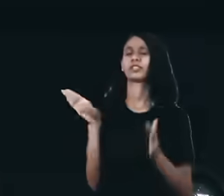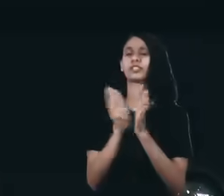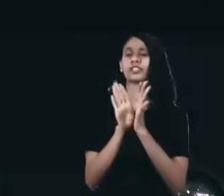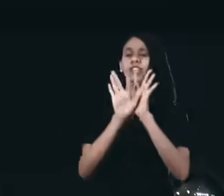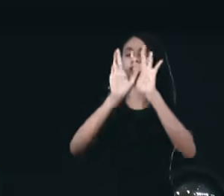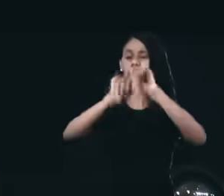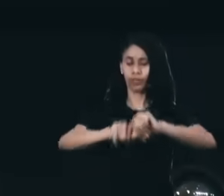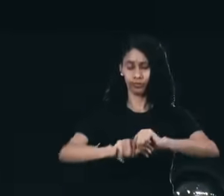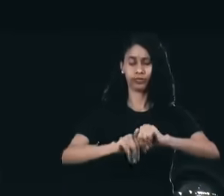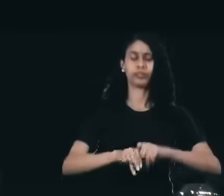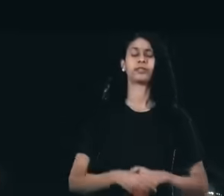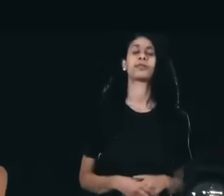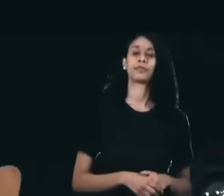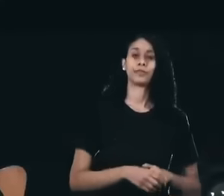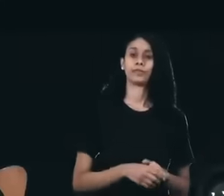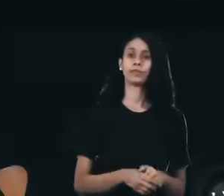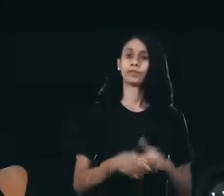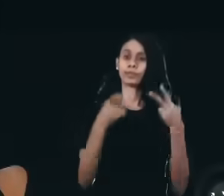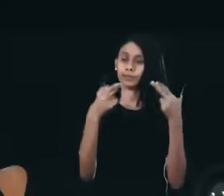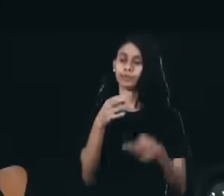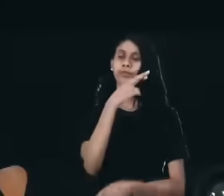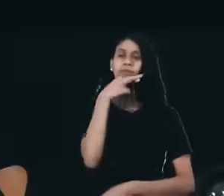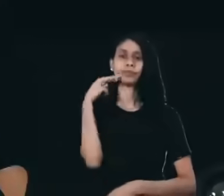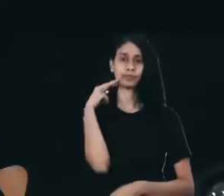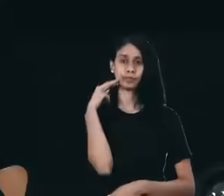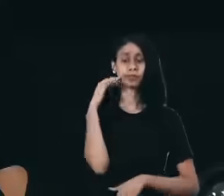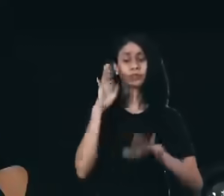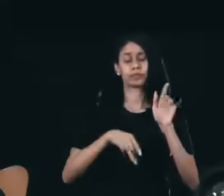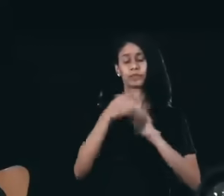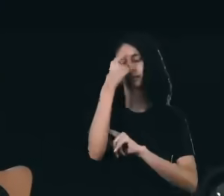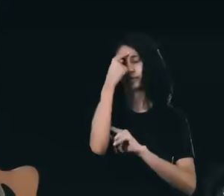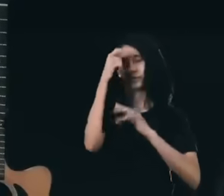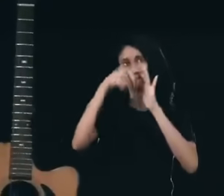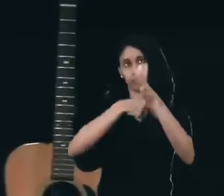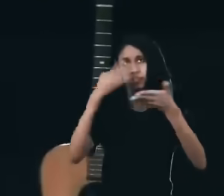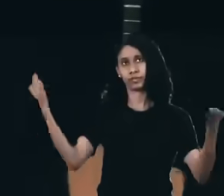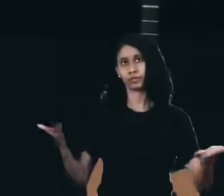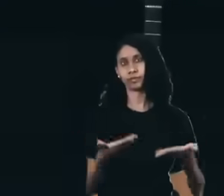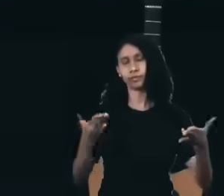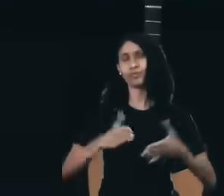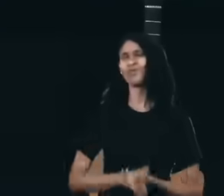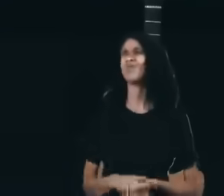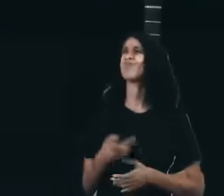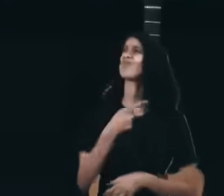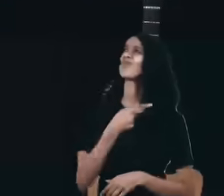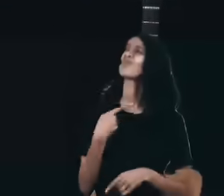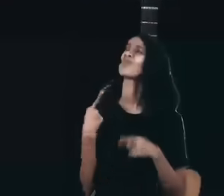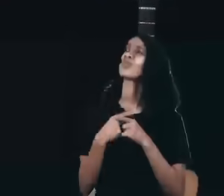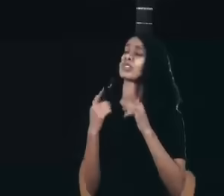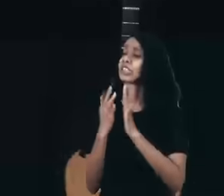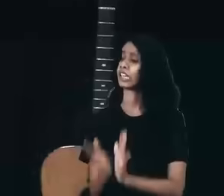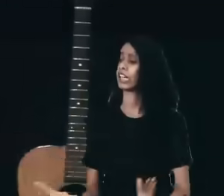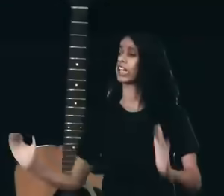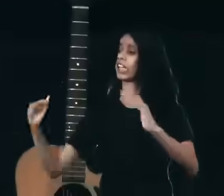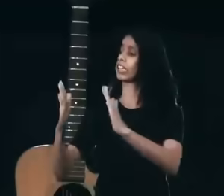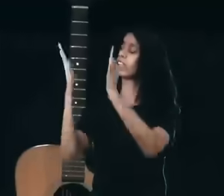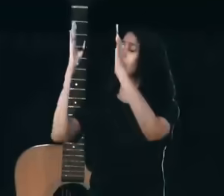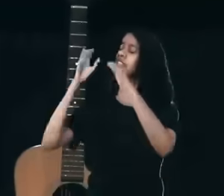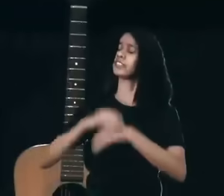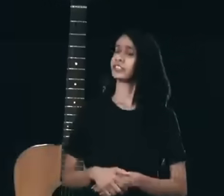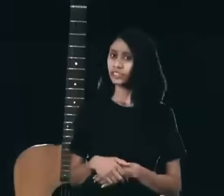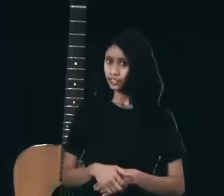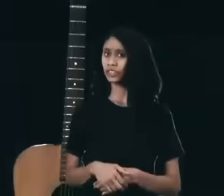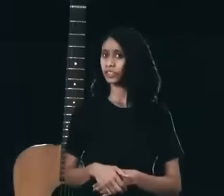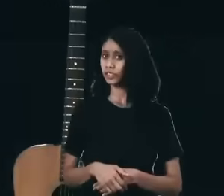fim. Assim como Rebeca. Talvez você esteja me perguntando, pastora, por que esse vaso está aqui do seu lado?